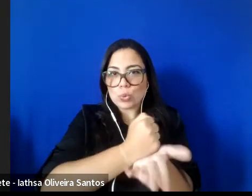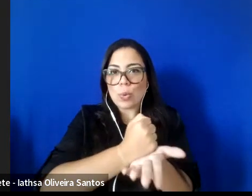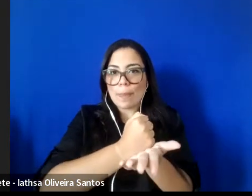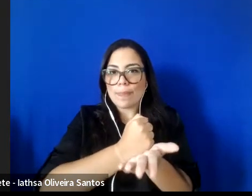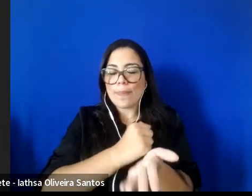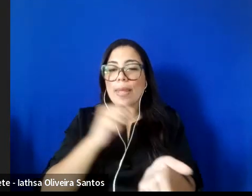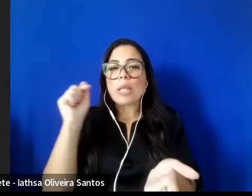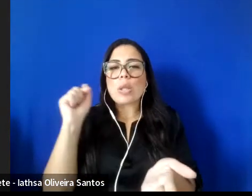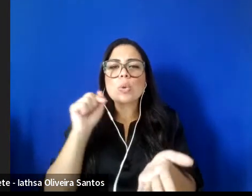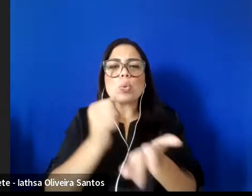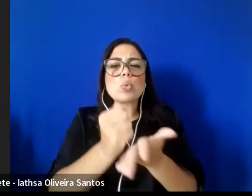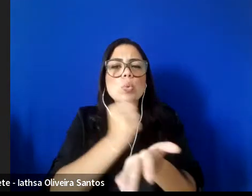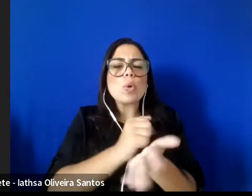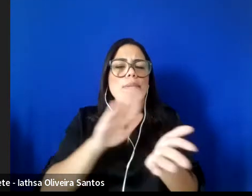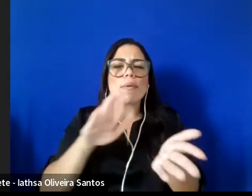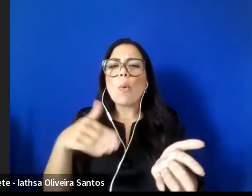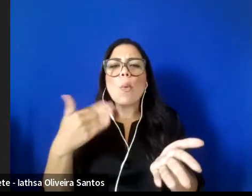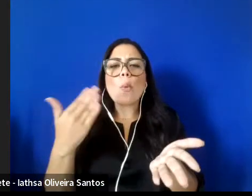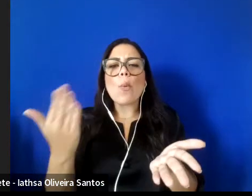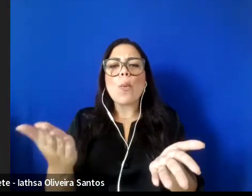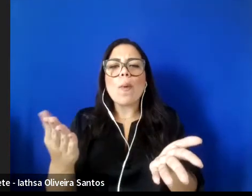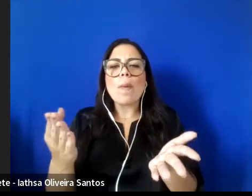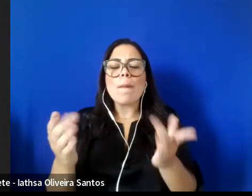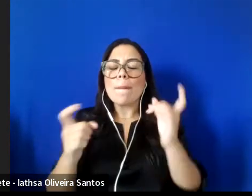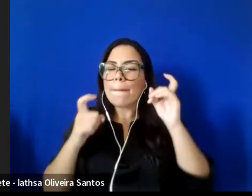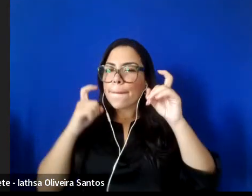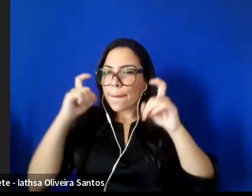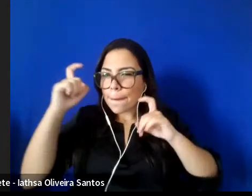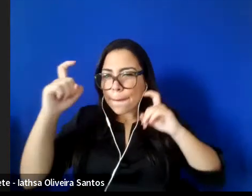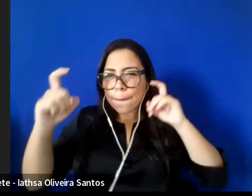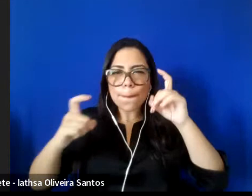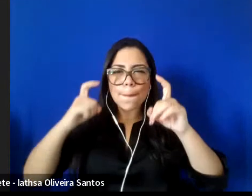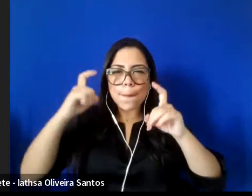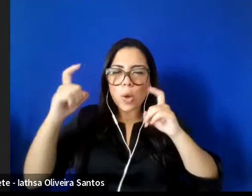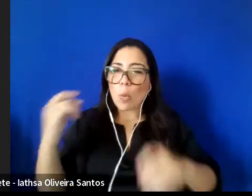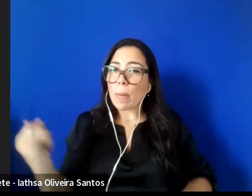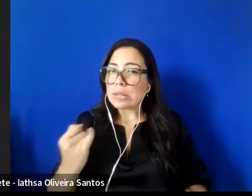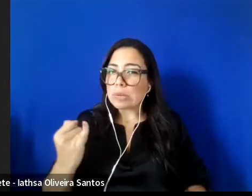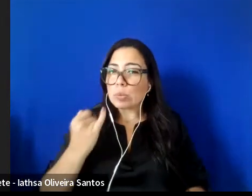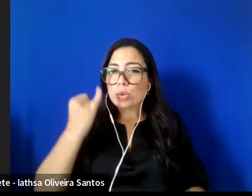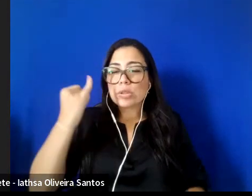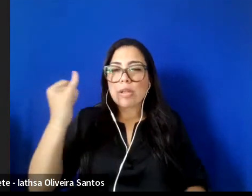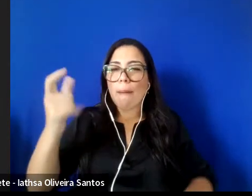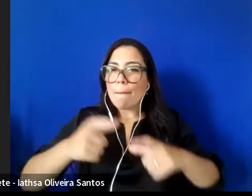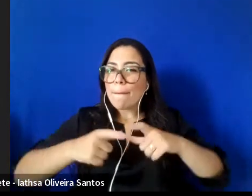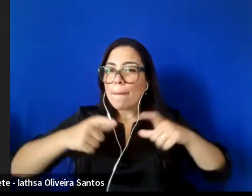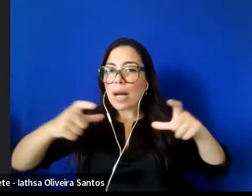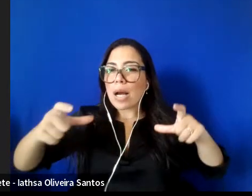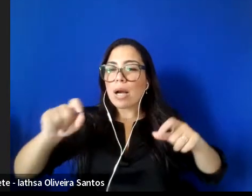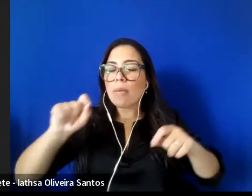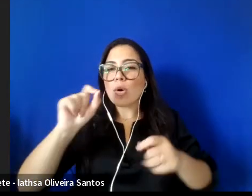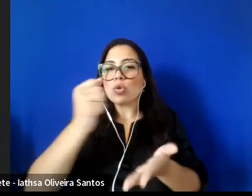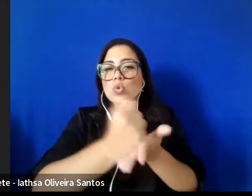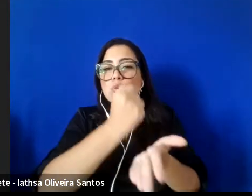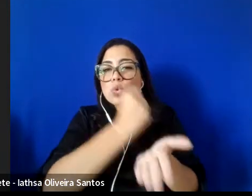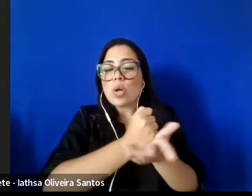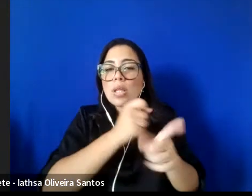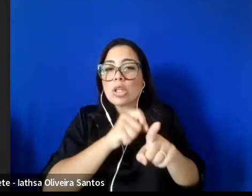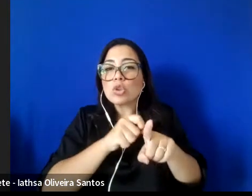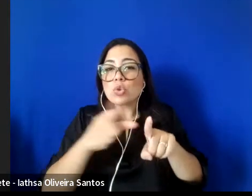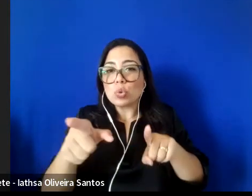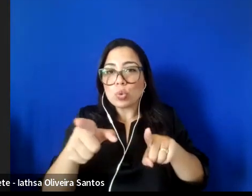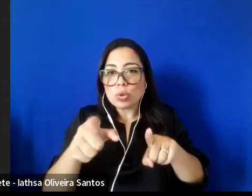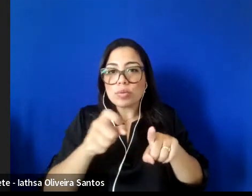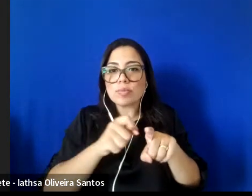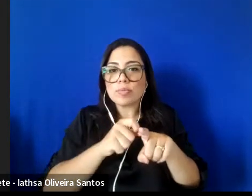os contratos, a gente viu uma preocupação maior nos contratos de locação, seja o contrato